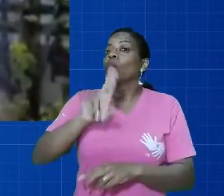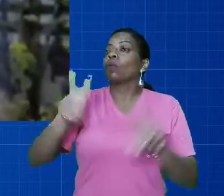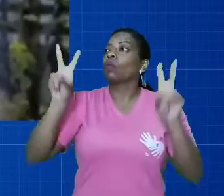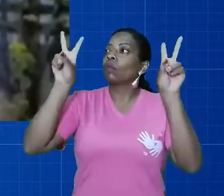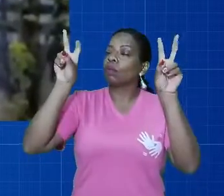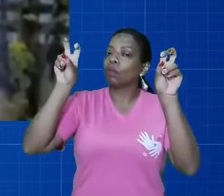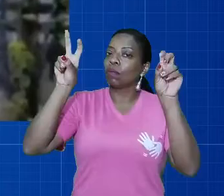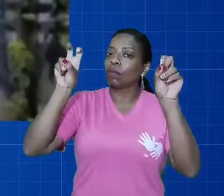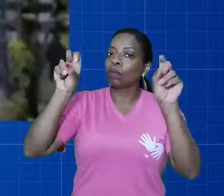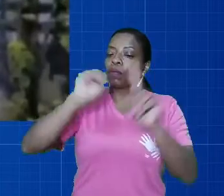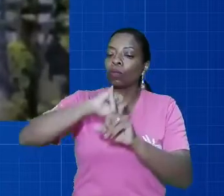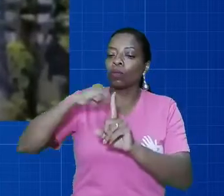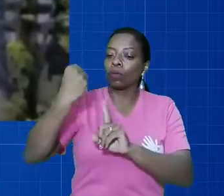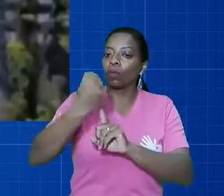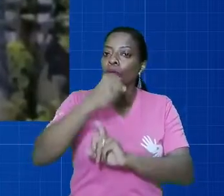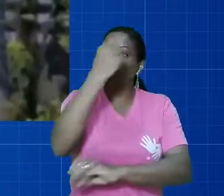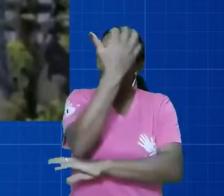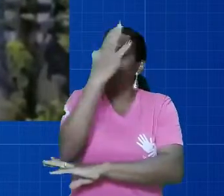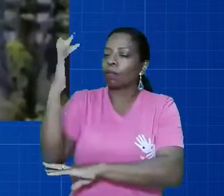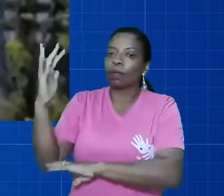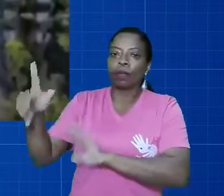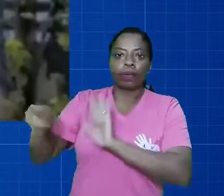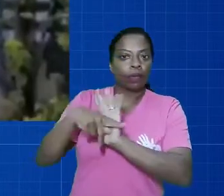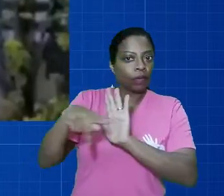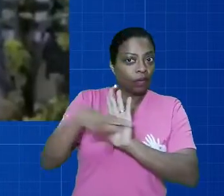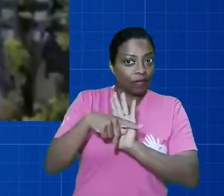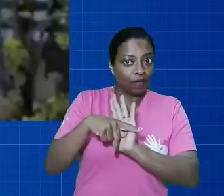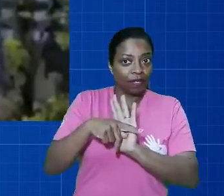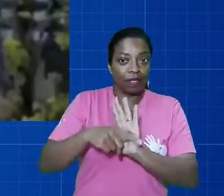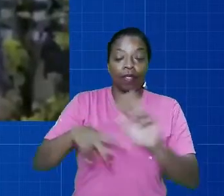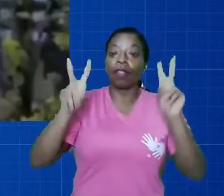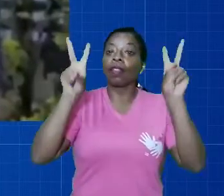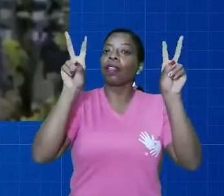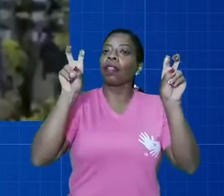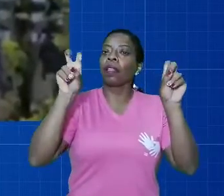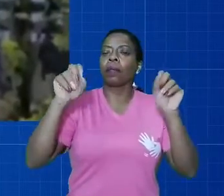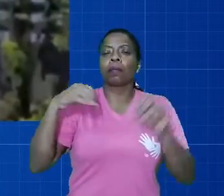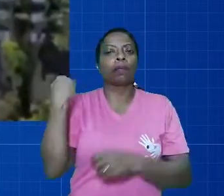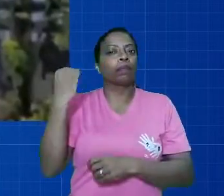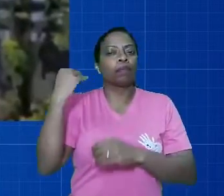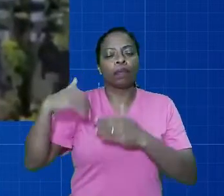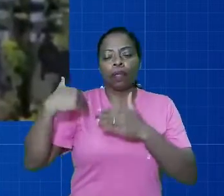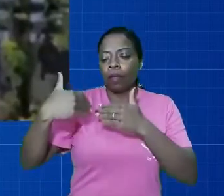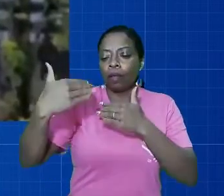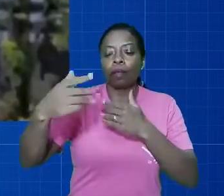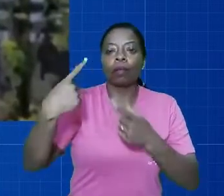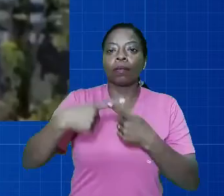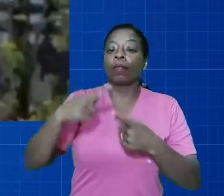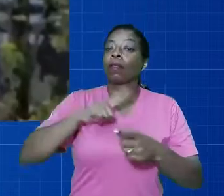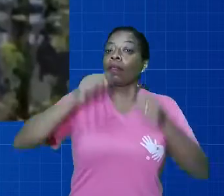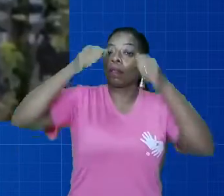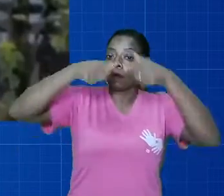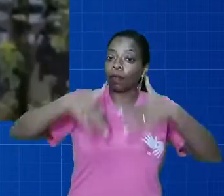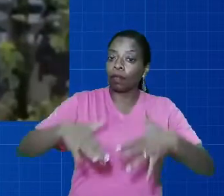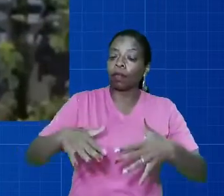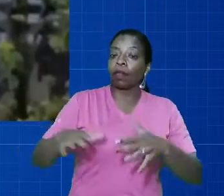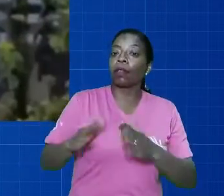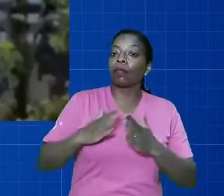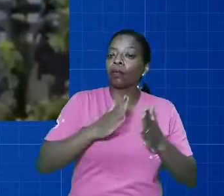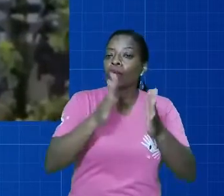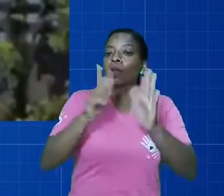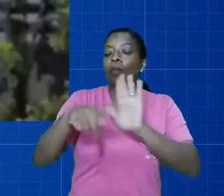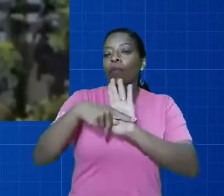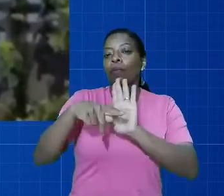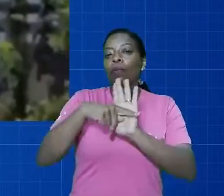temática socioambiental. Essa temática é uma temática muito abrangente, pois ela está nas diretrizes municipais e também na Base Nacional